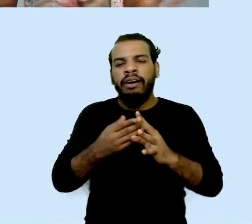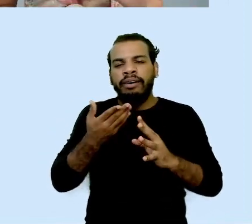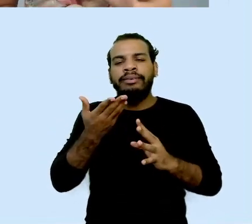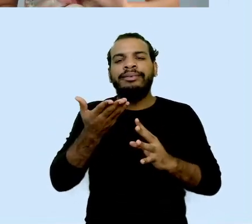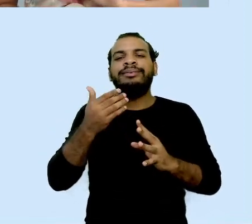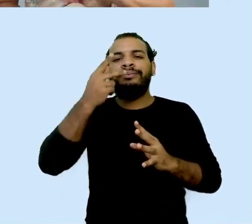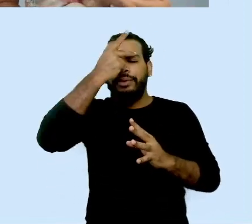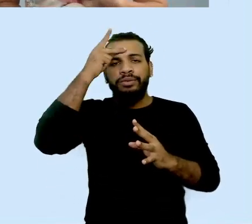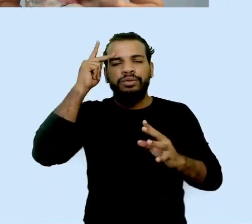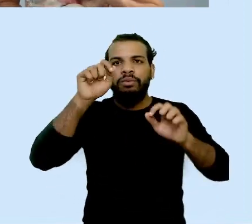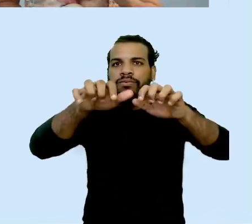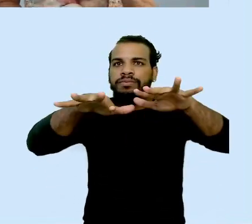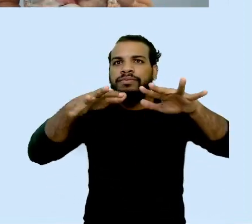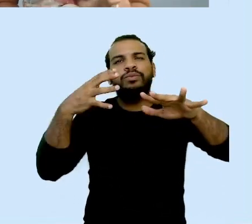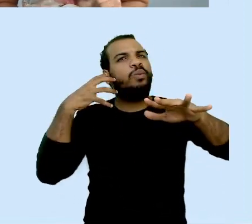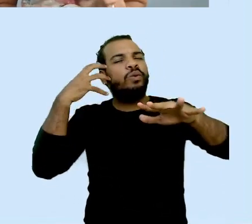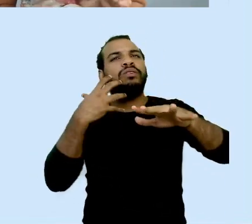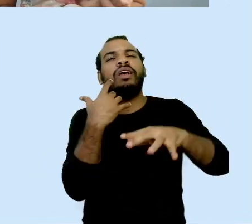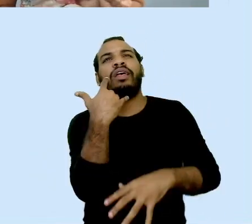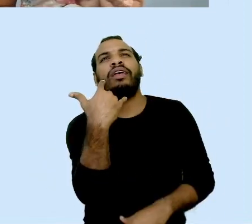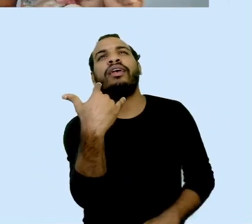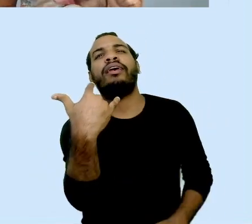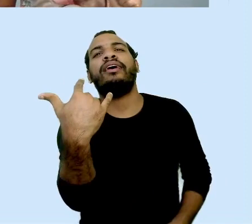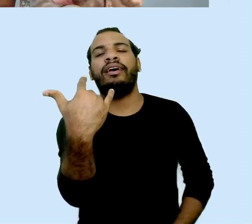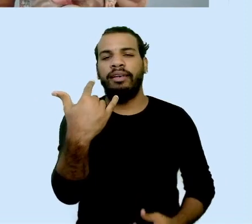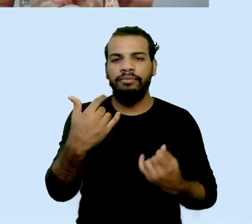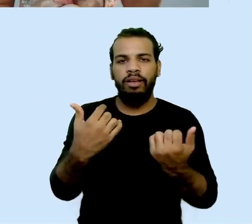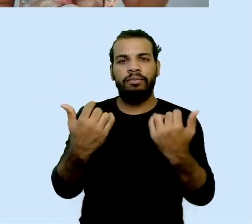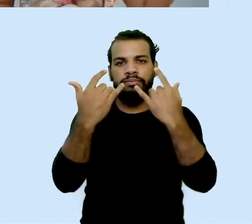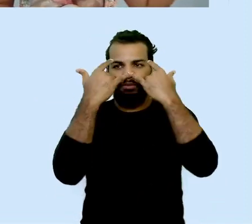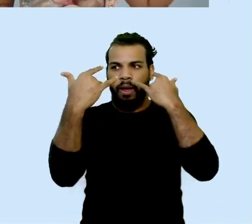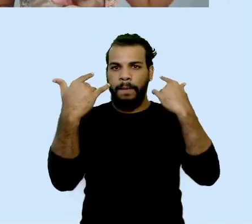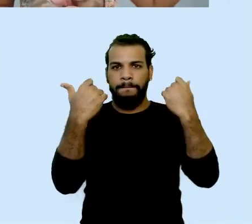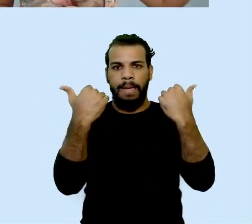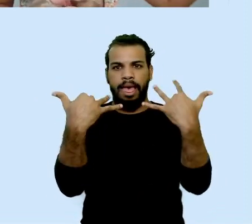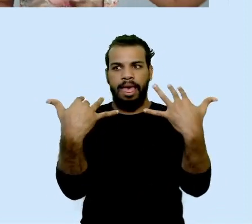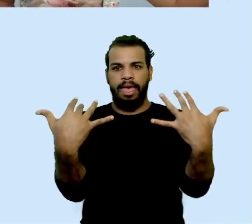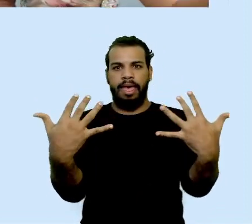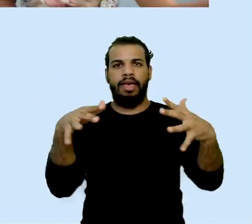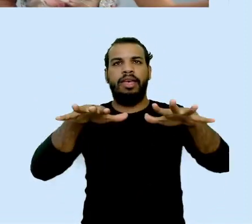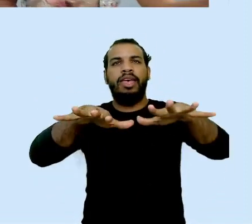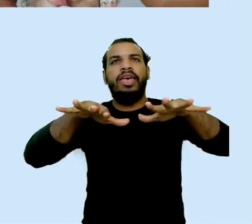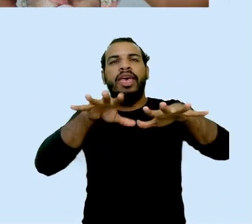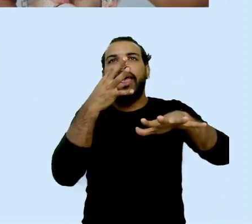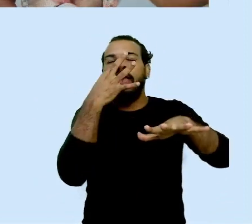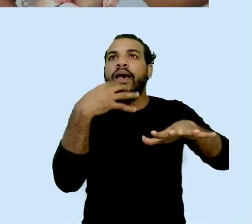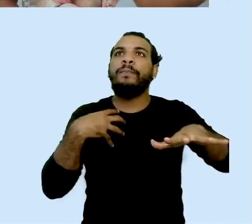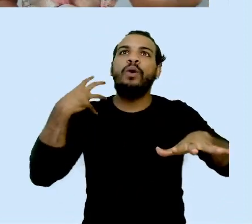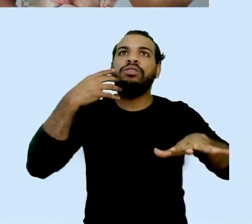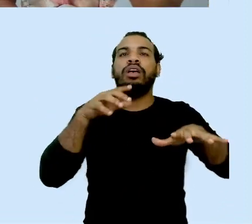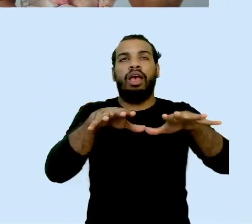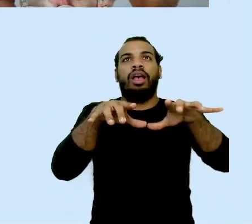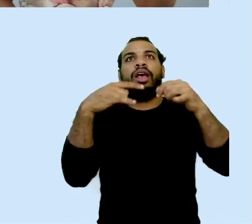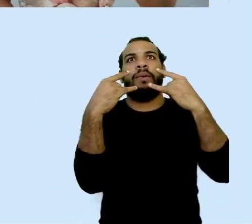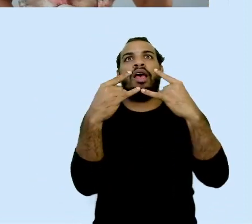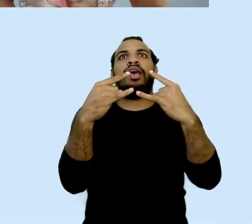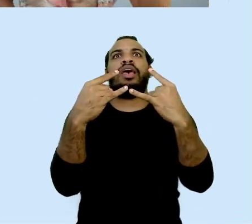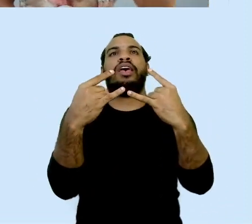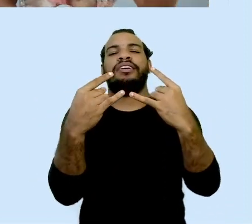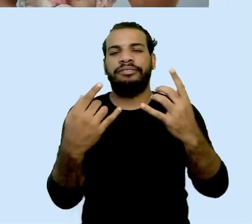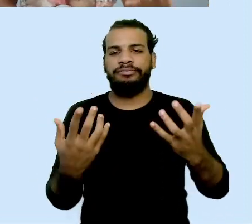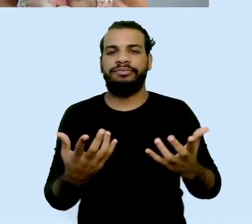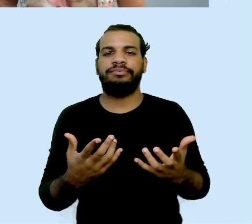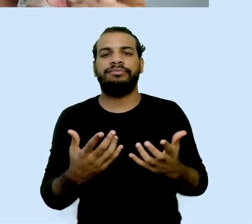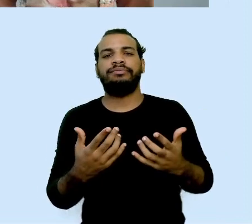pessoas. E essa forma da música enquanto indústria é super interessante porque é quando você começa a profissionalizar